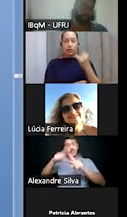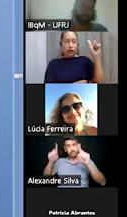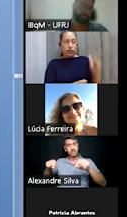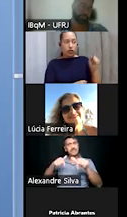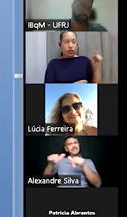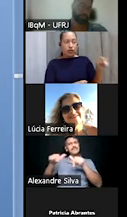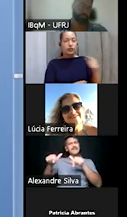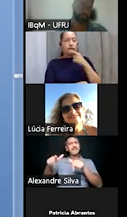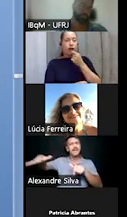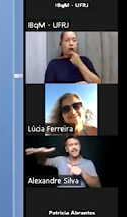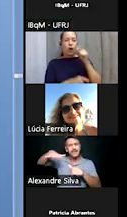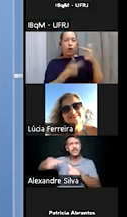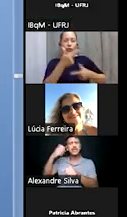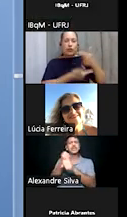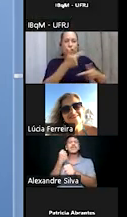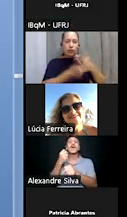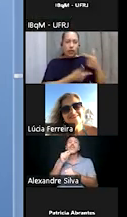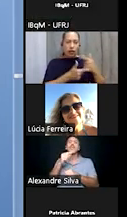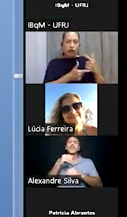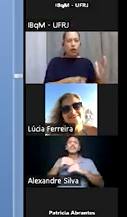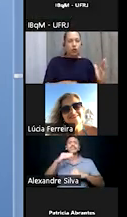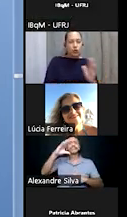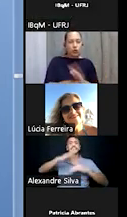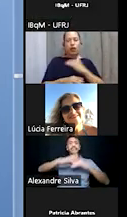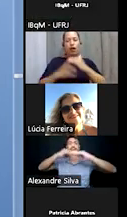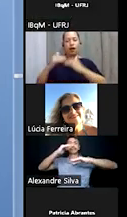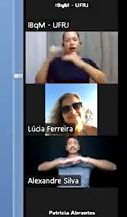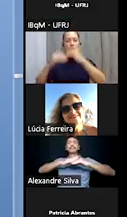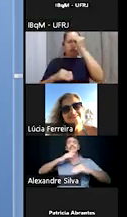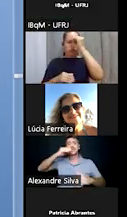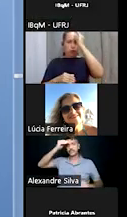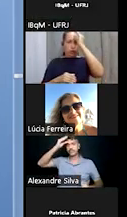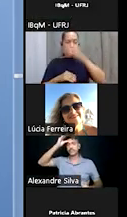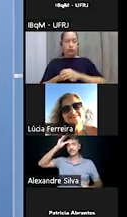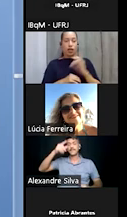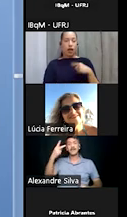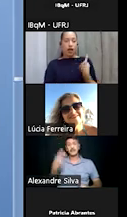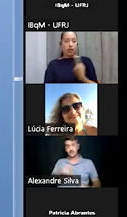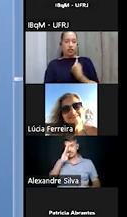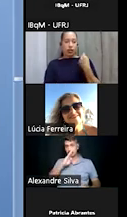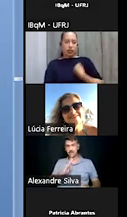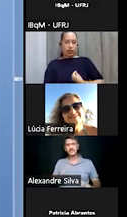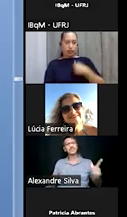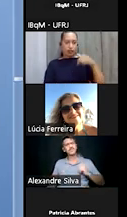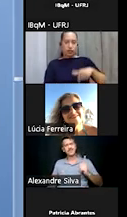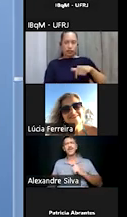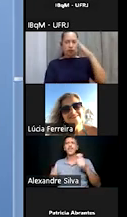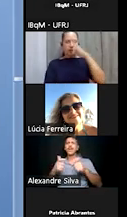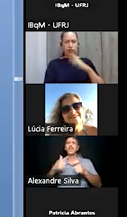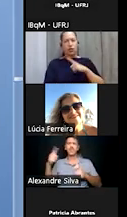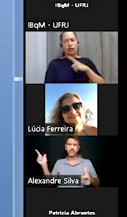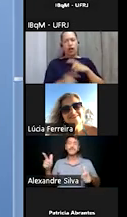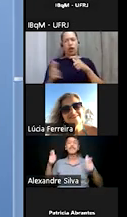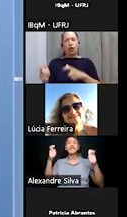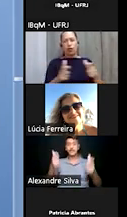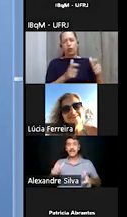região na construção do conhecimento. E no nosso caso, no Brasil, nós temos outros locais. Nós temos, por exemplo, a